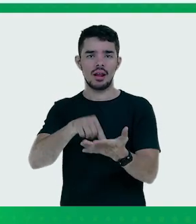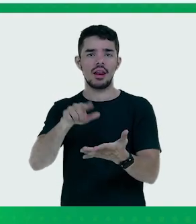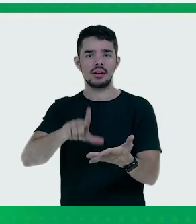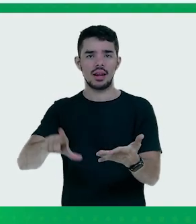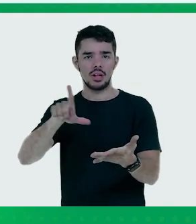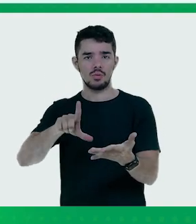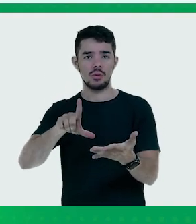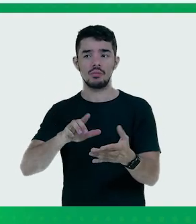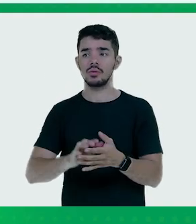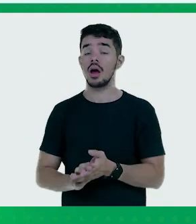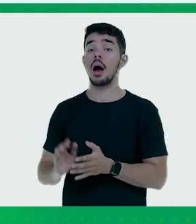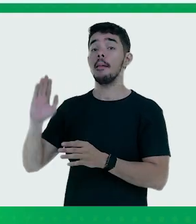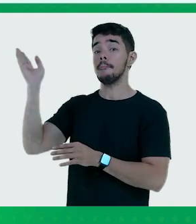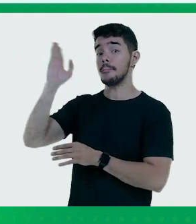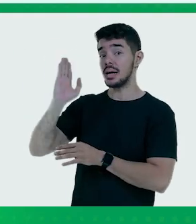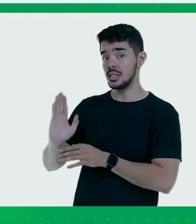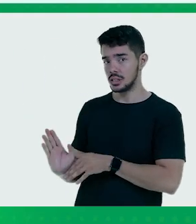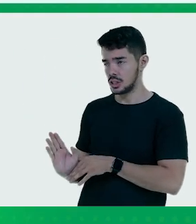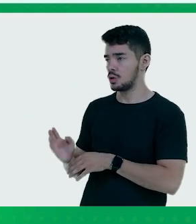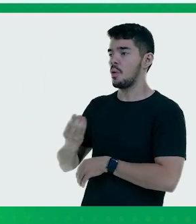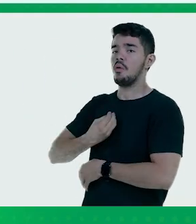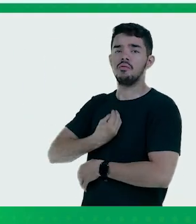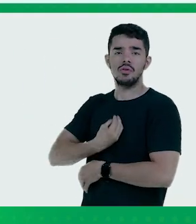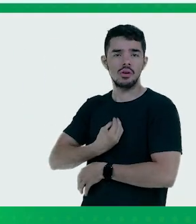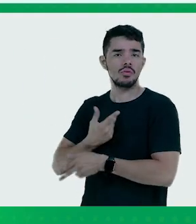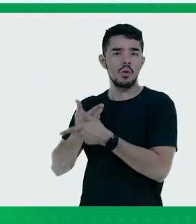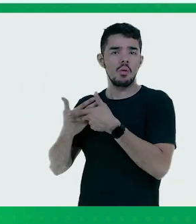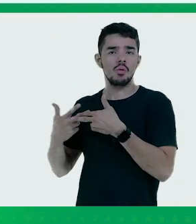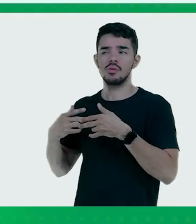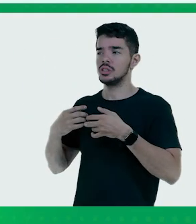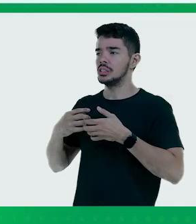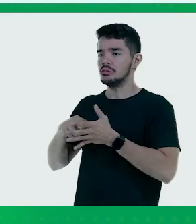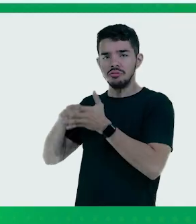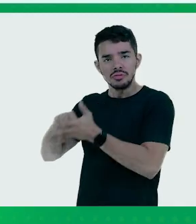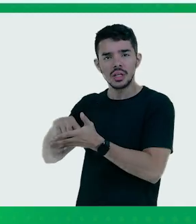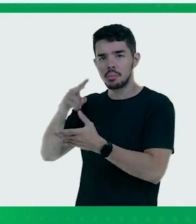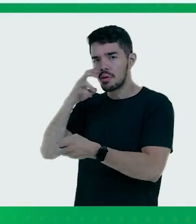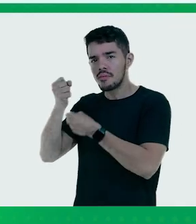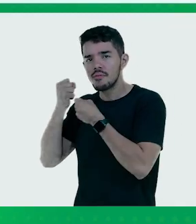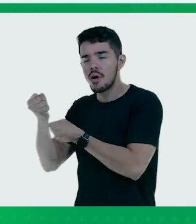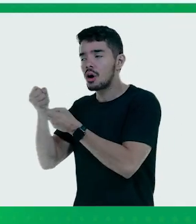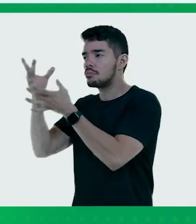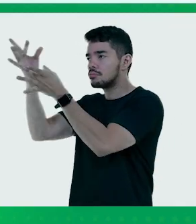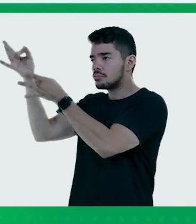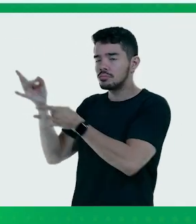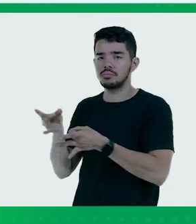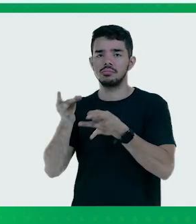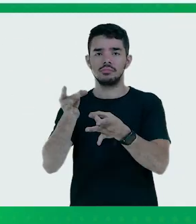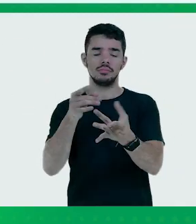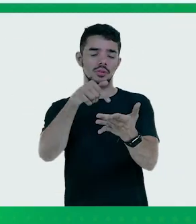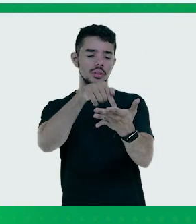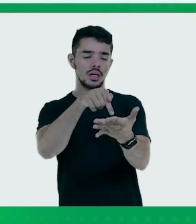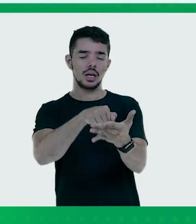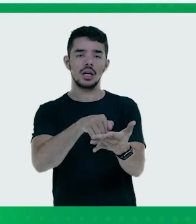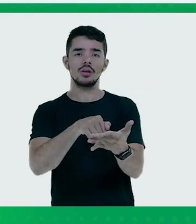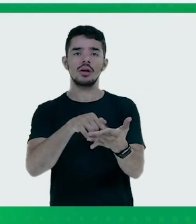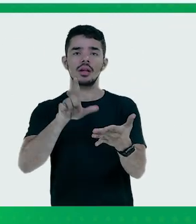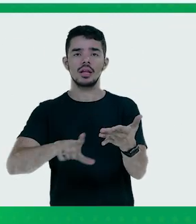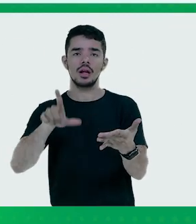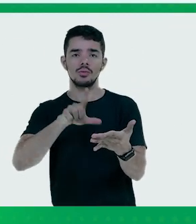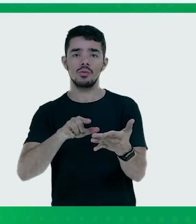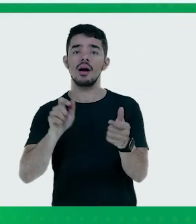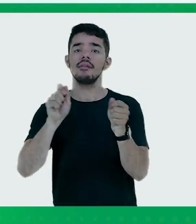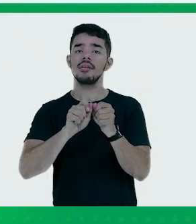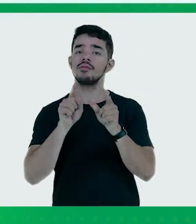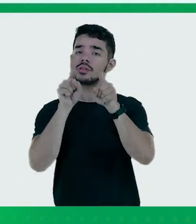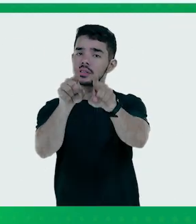esse retrato do Brasil, firme e forte, faz com que você, estudante do ensino médio, tenha um entendimento